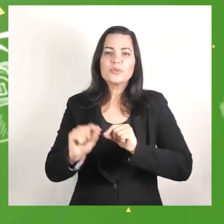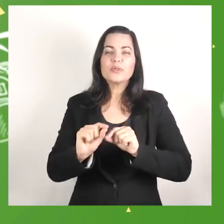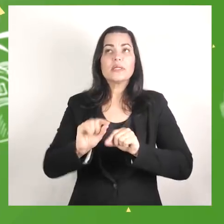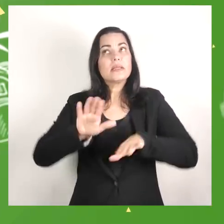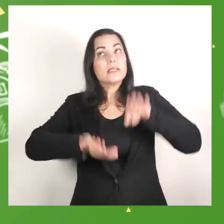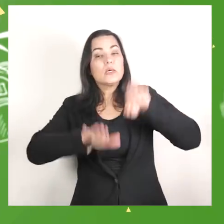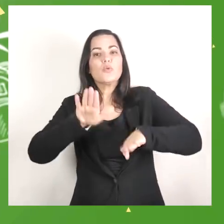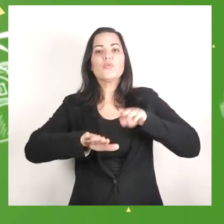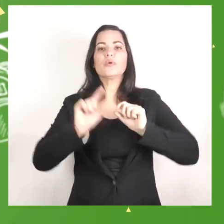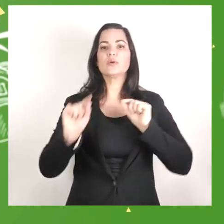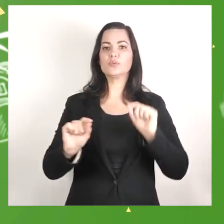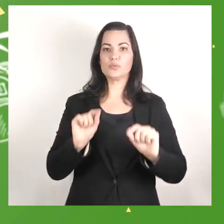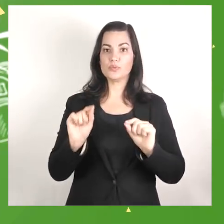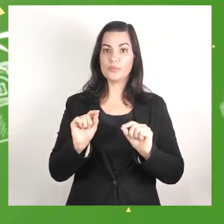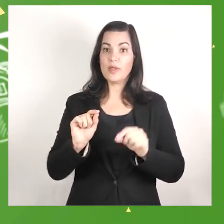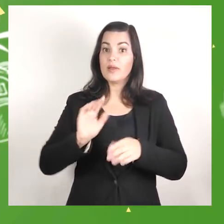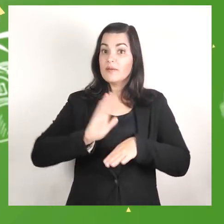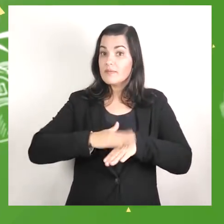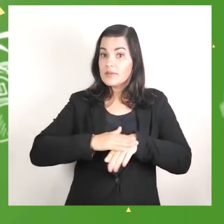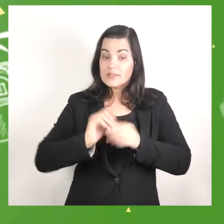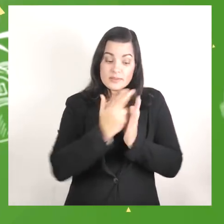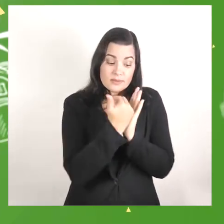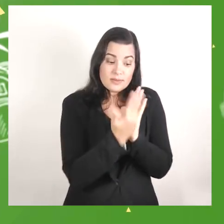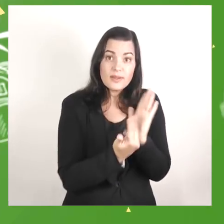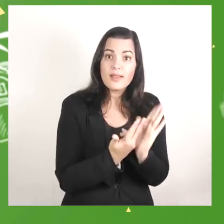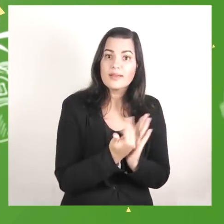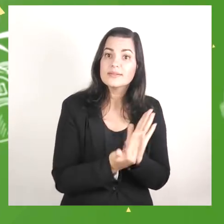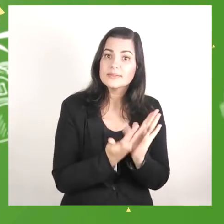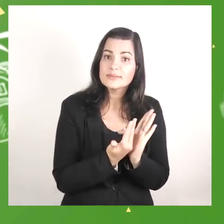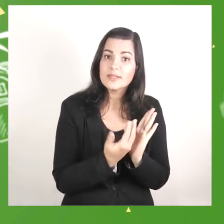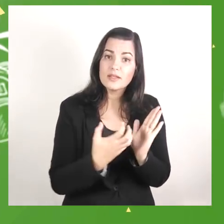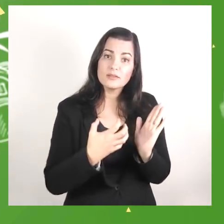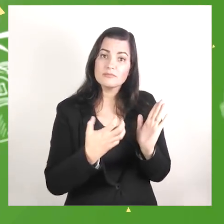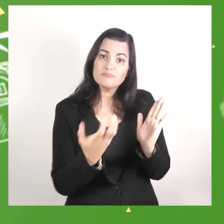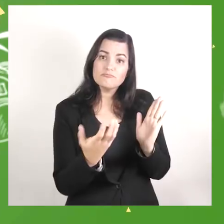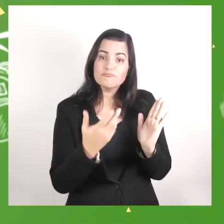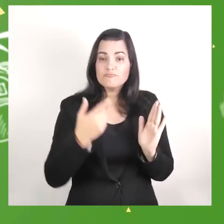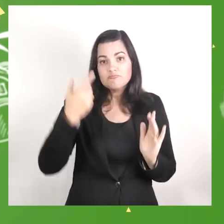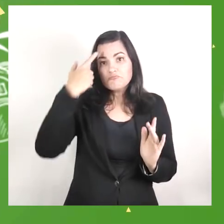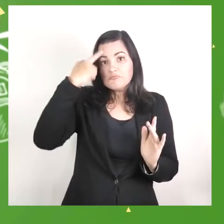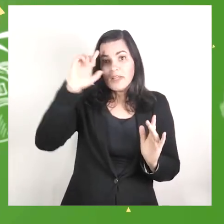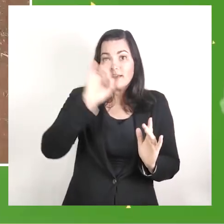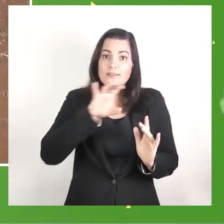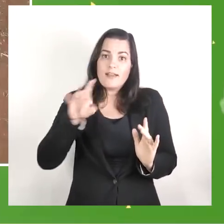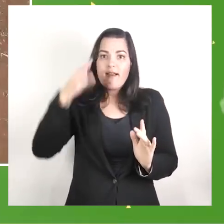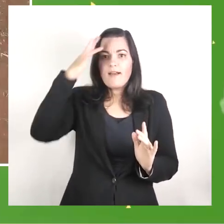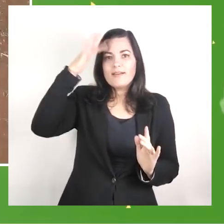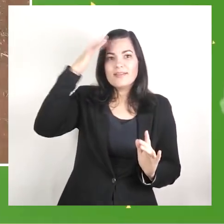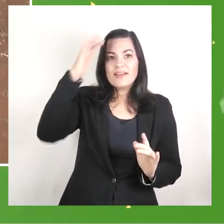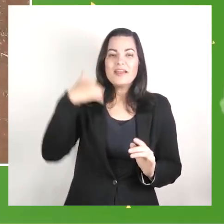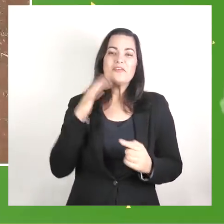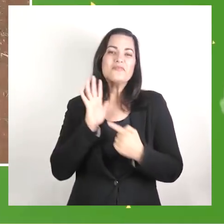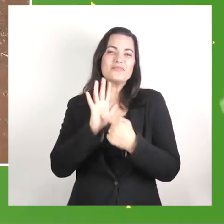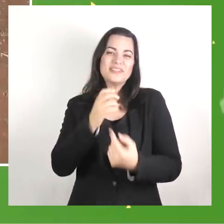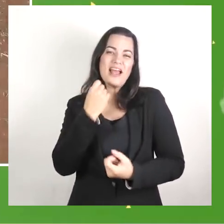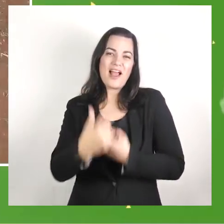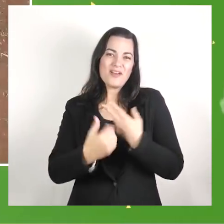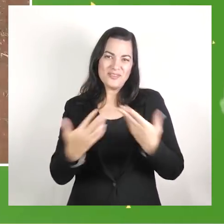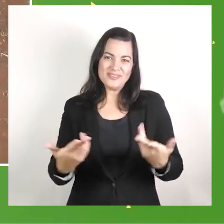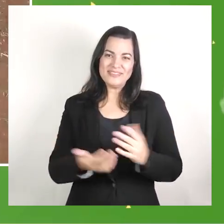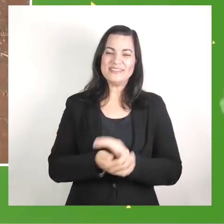a possibilidade de fazer um desenho com essas hipóteses, e eu separei alguns aqui para